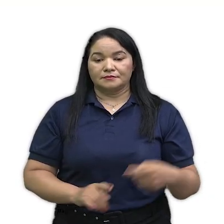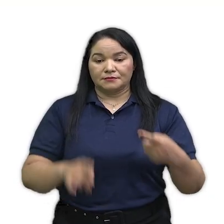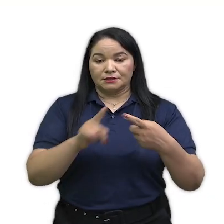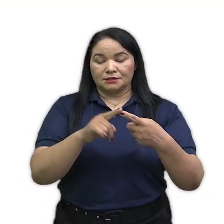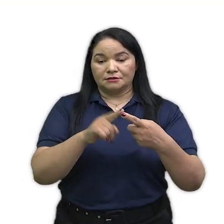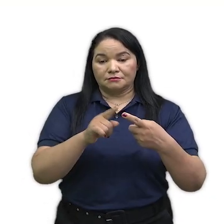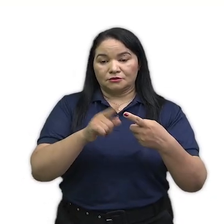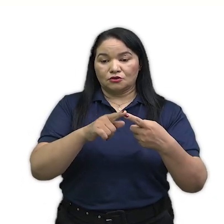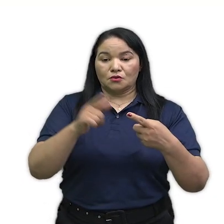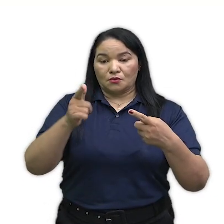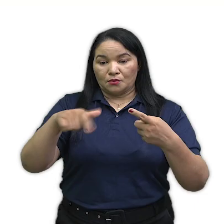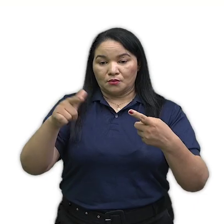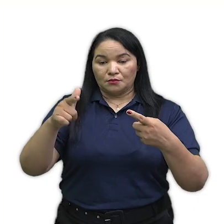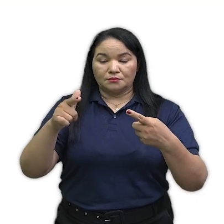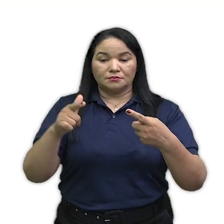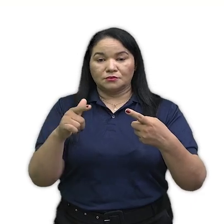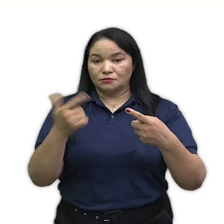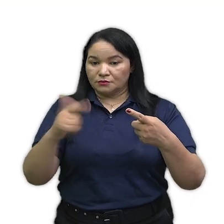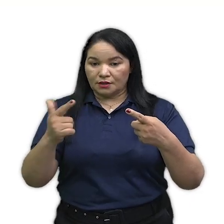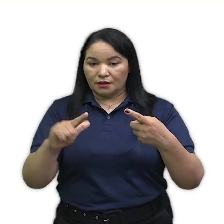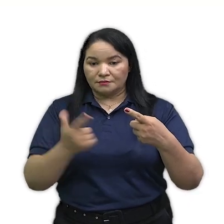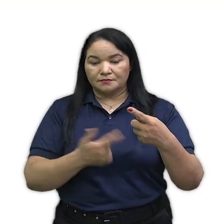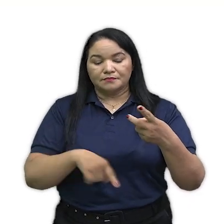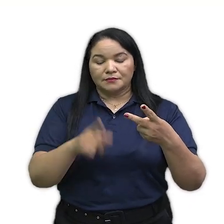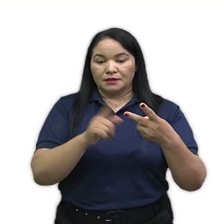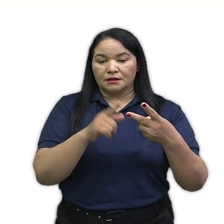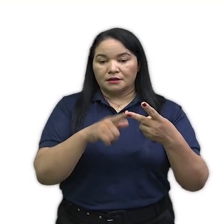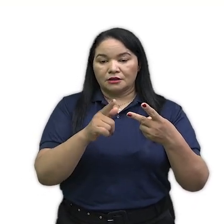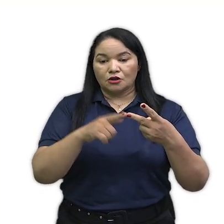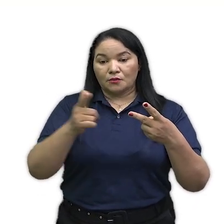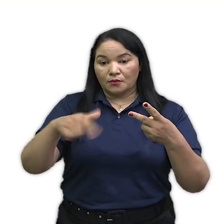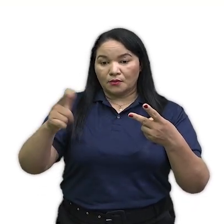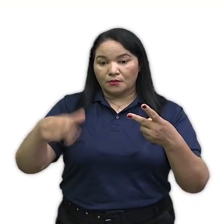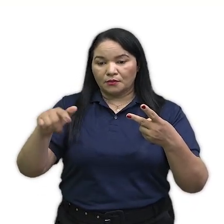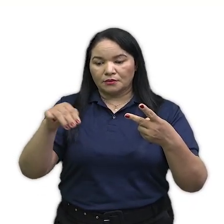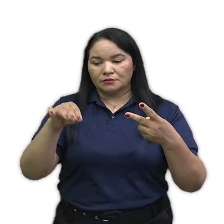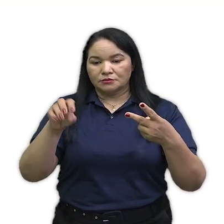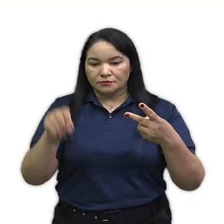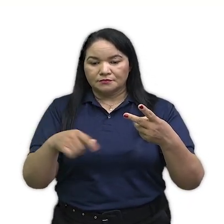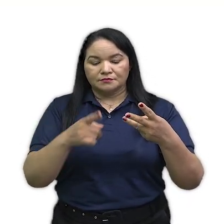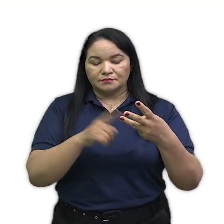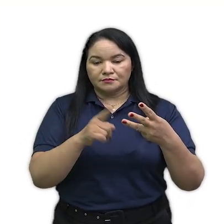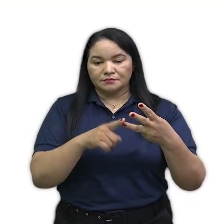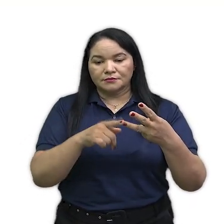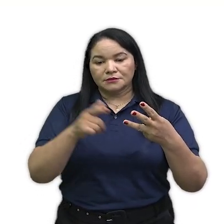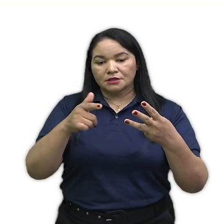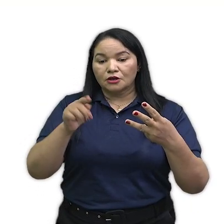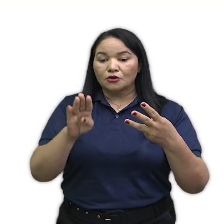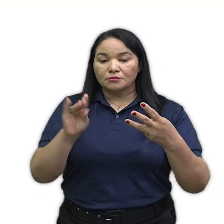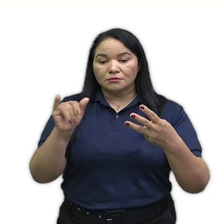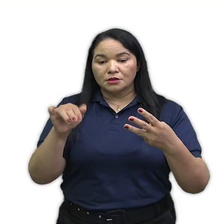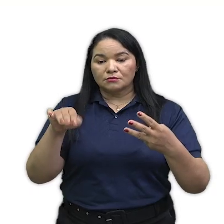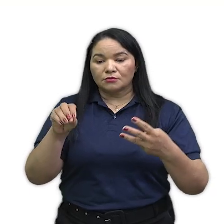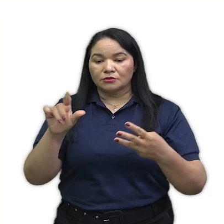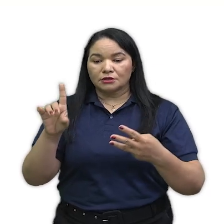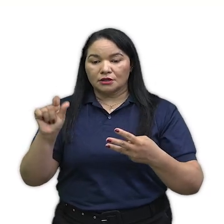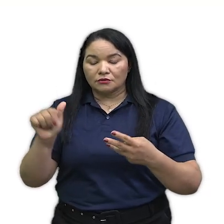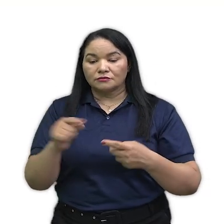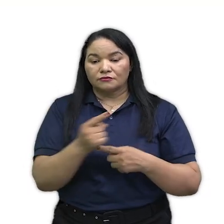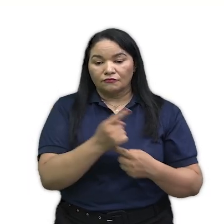da moda e o bimodal. Como é que é o bimodal? Por exemplo, 1, 2, 3,